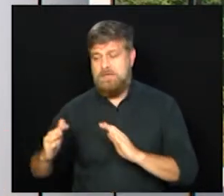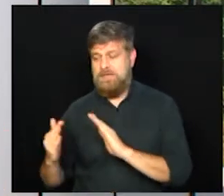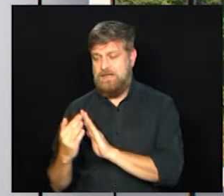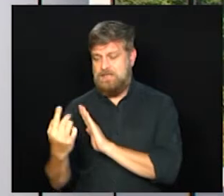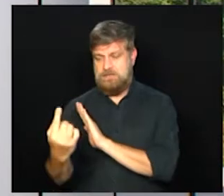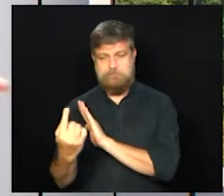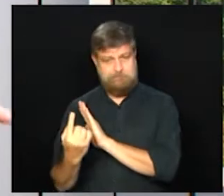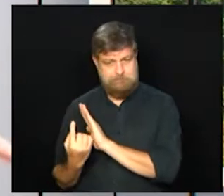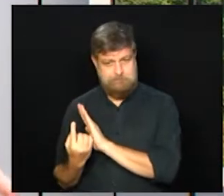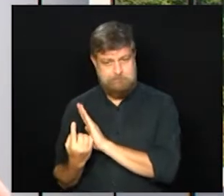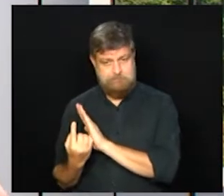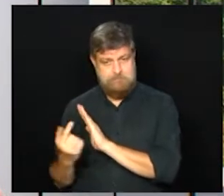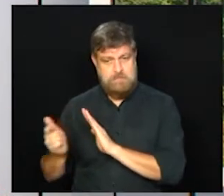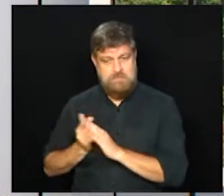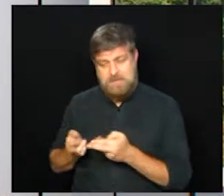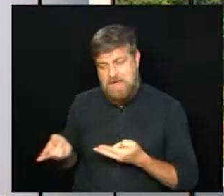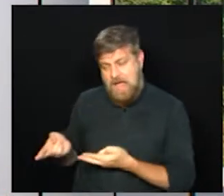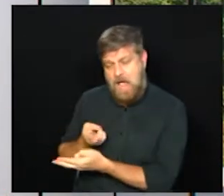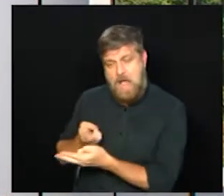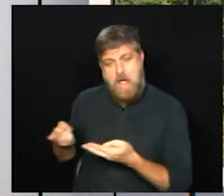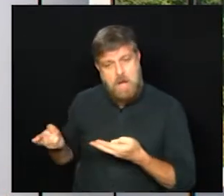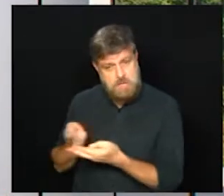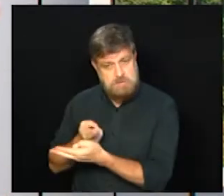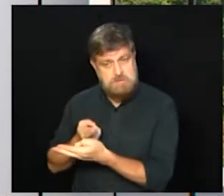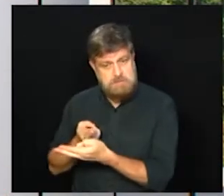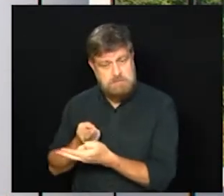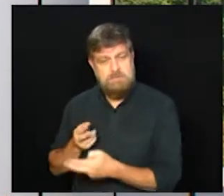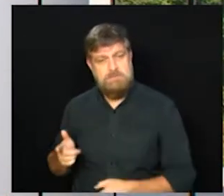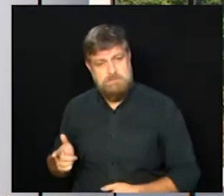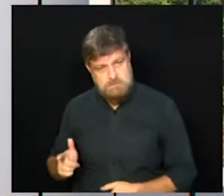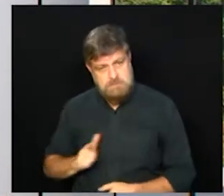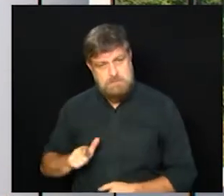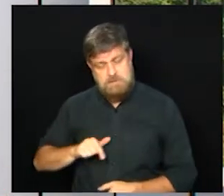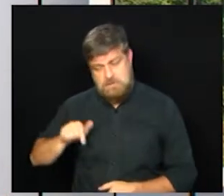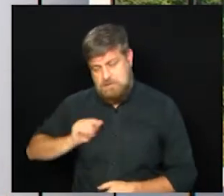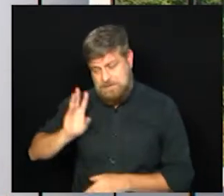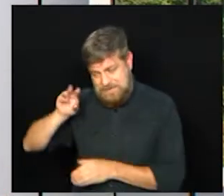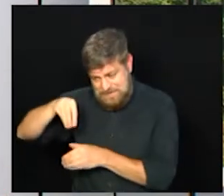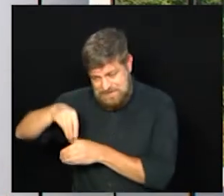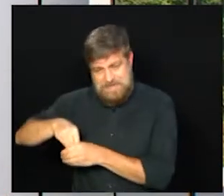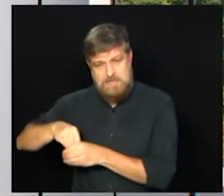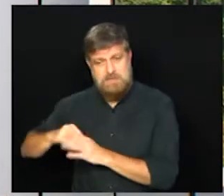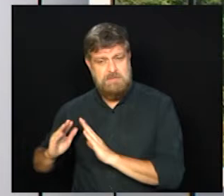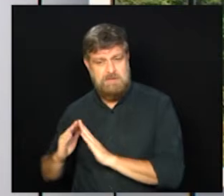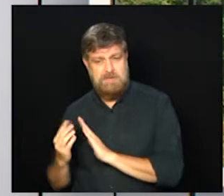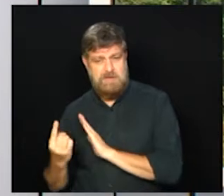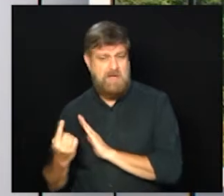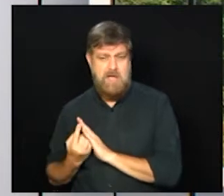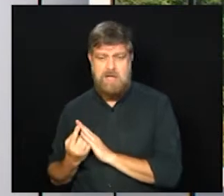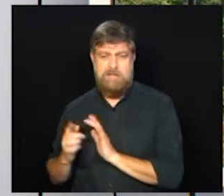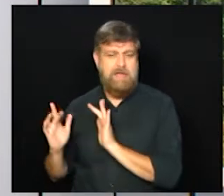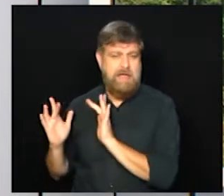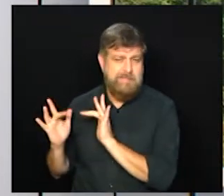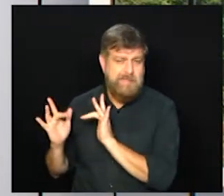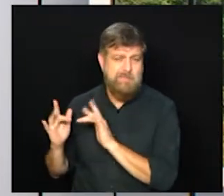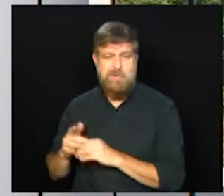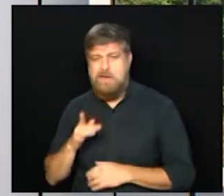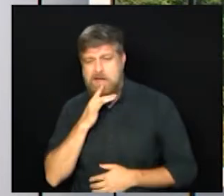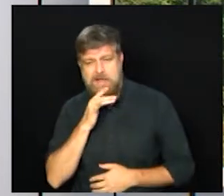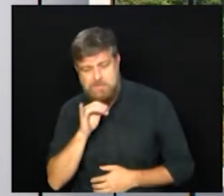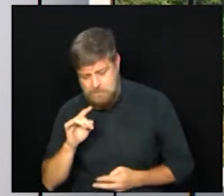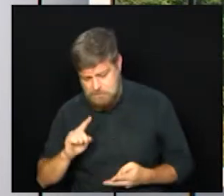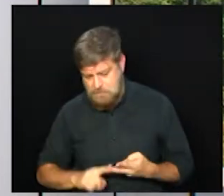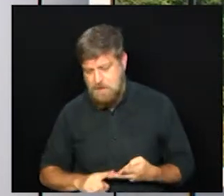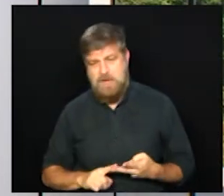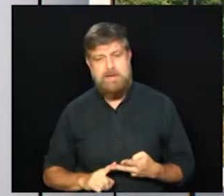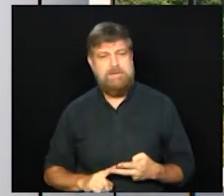casa, estão dentro de relações afetivas, dentro de relações, seja de companheiro, namorado, pai,